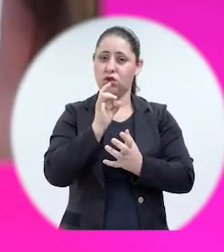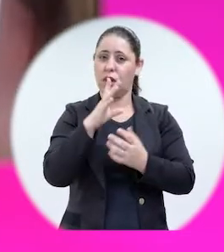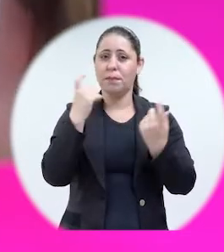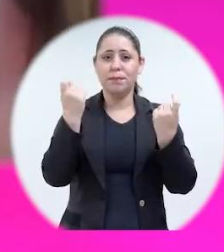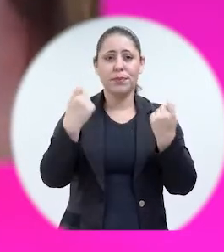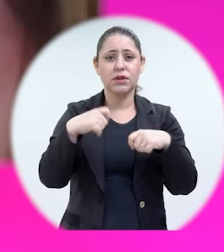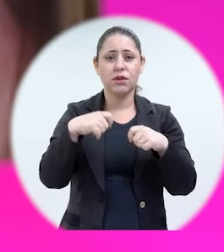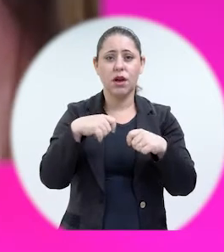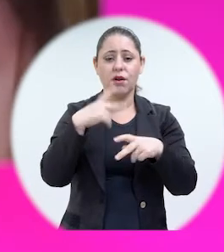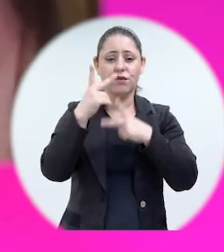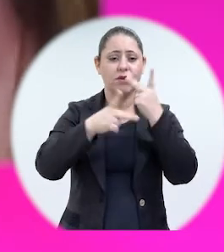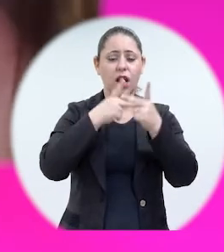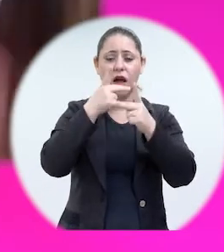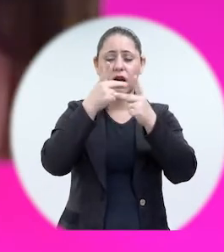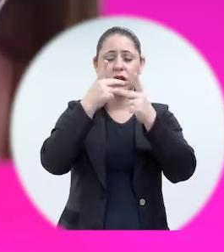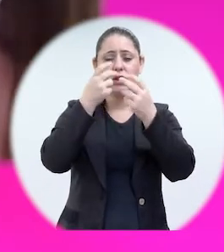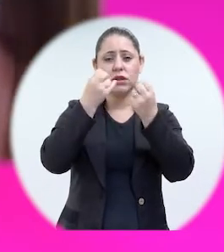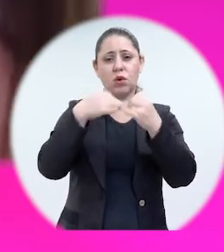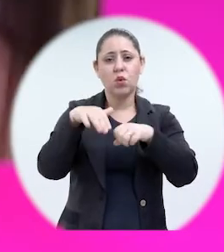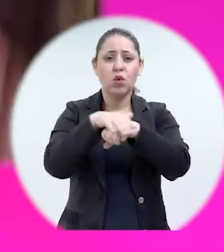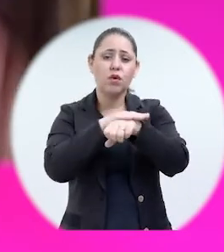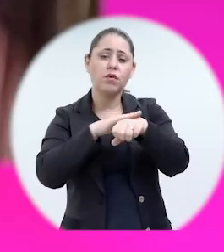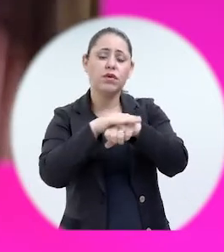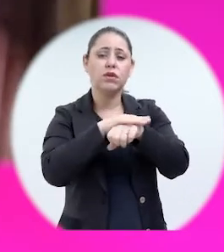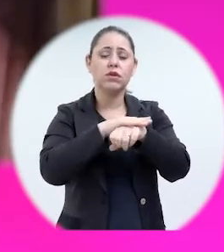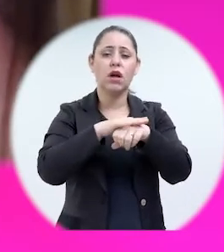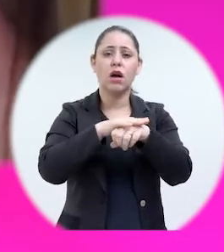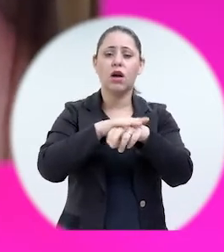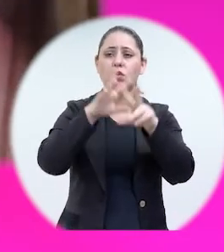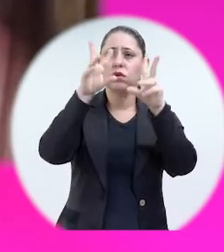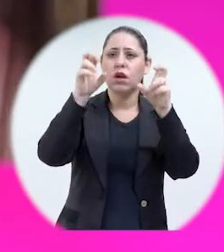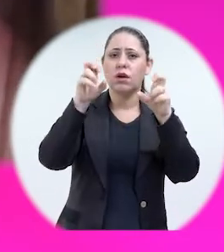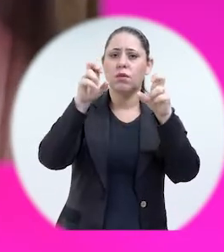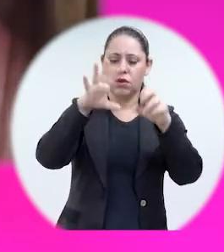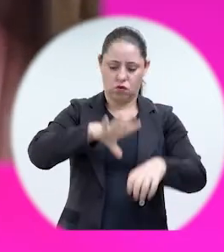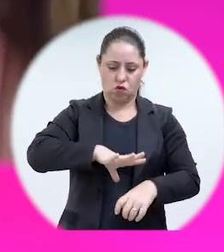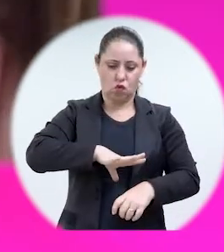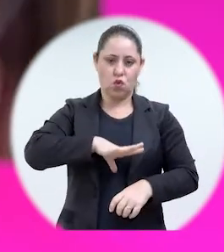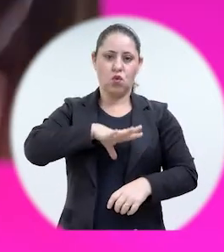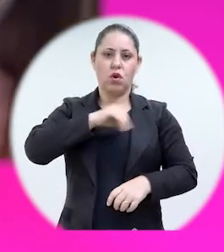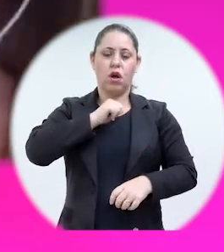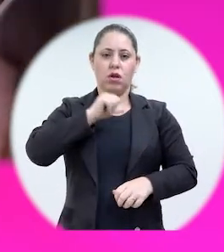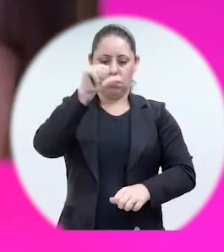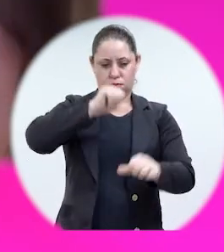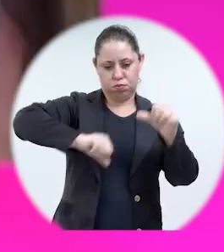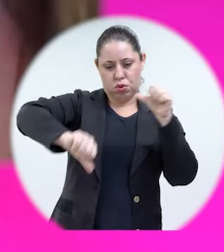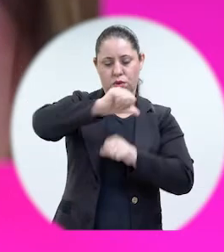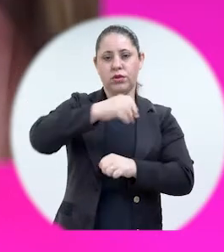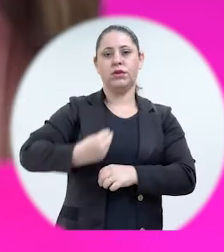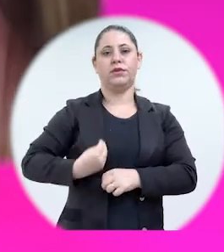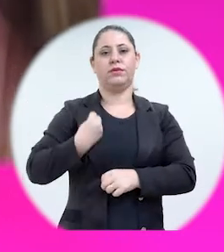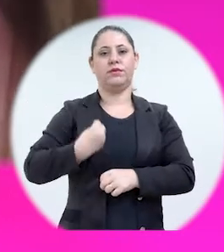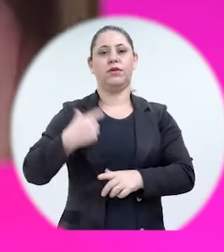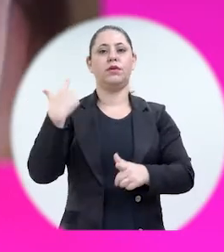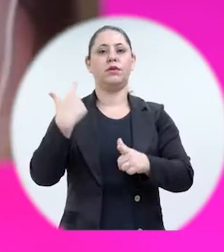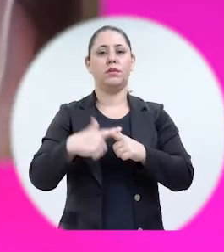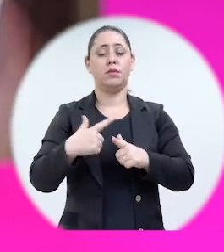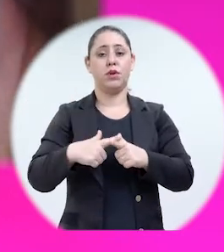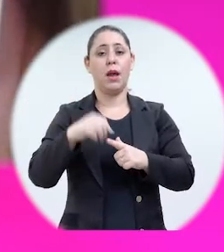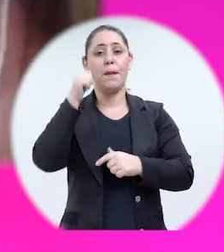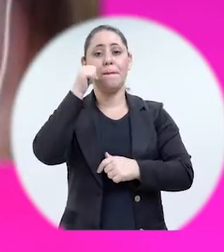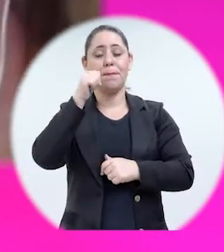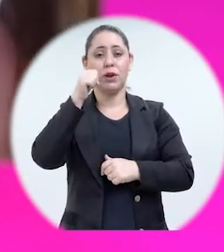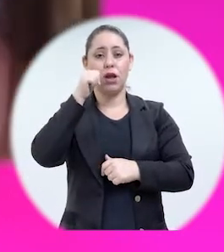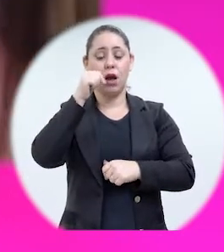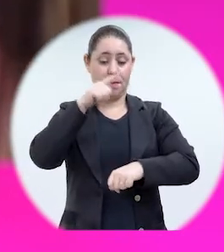Elas precisam apenas falar sobre o assunto, se fortalecer para tomar atitudes de mudança de vida.